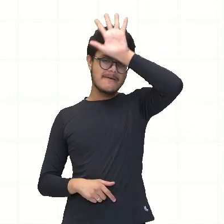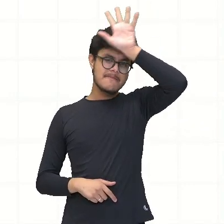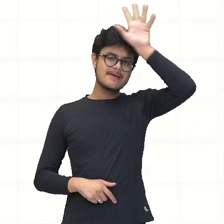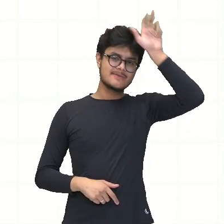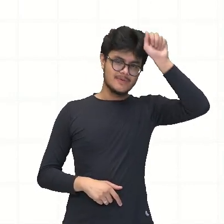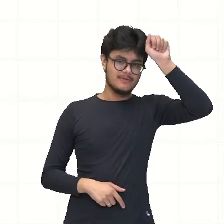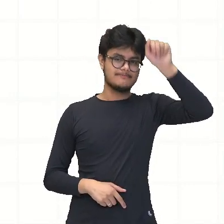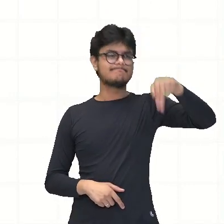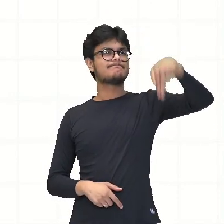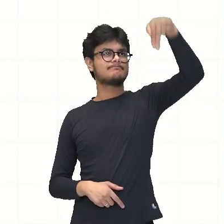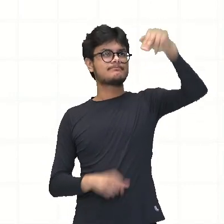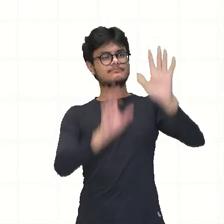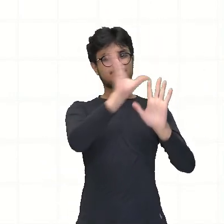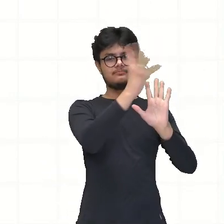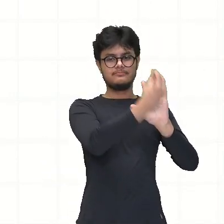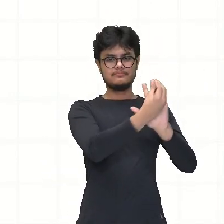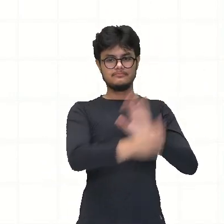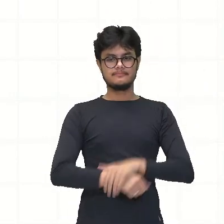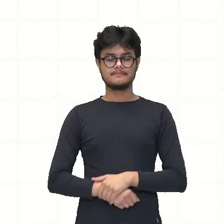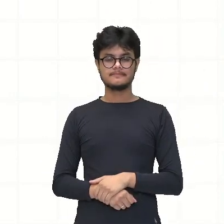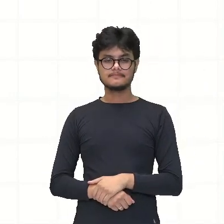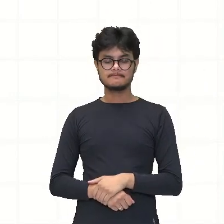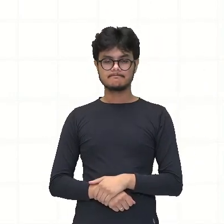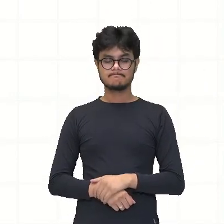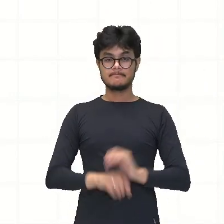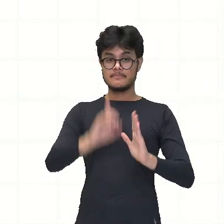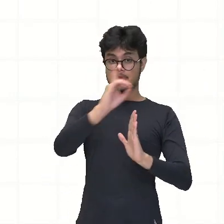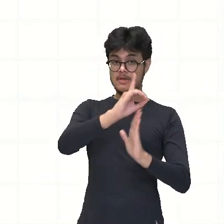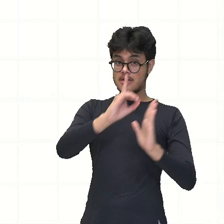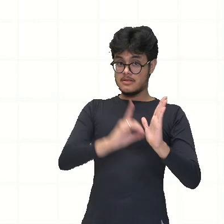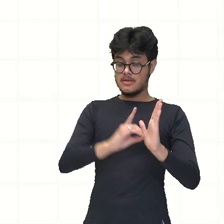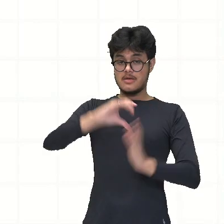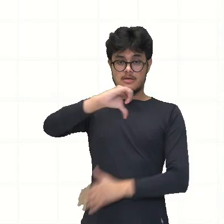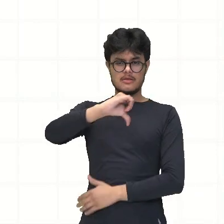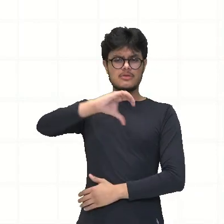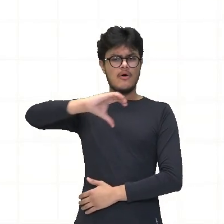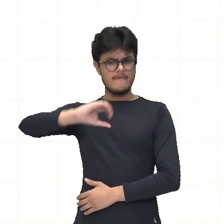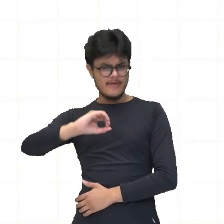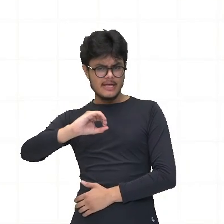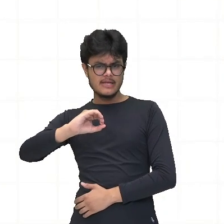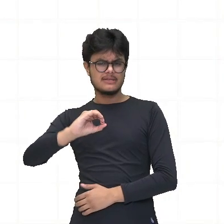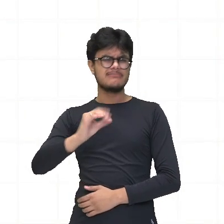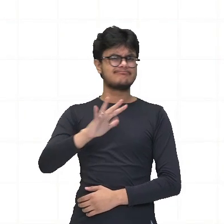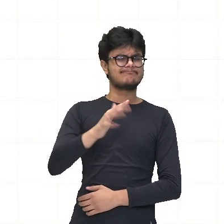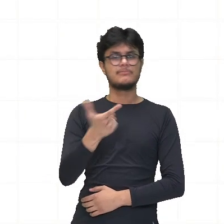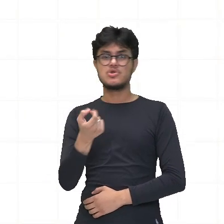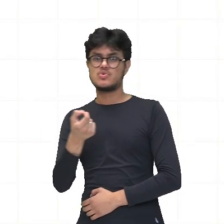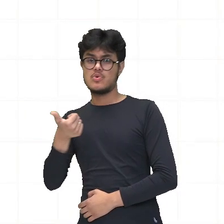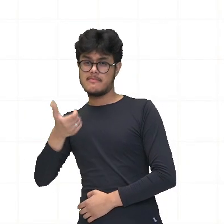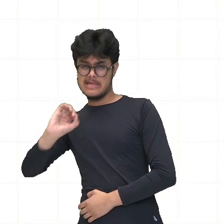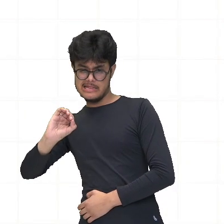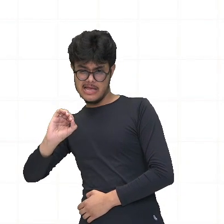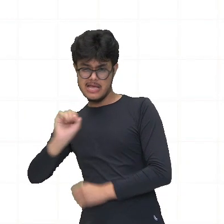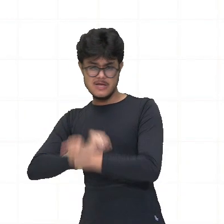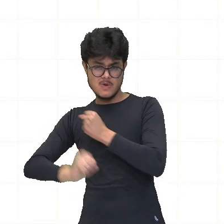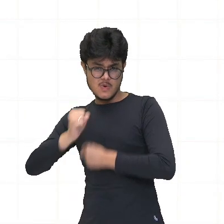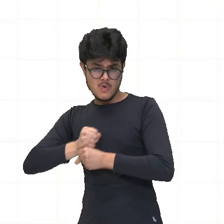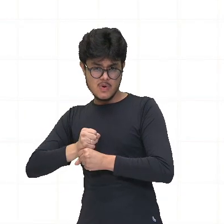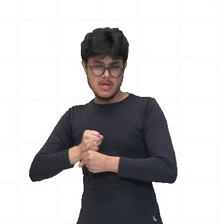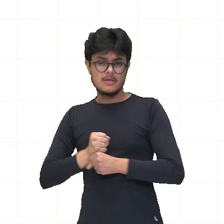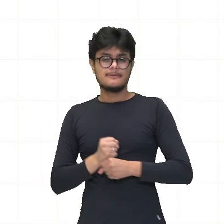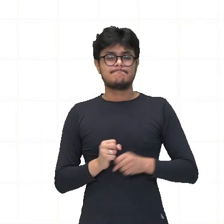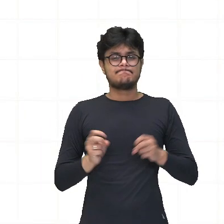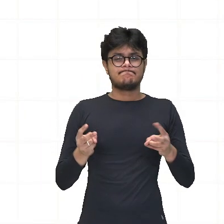região amazônica, certo? Na década de 90 até o ano de 2010, a gente vai observar um pouco desse fluxo